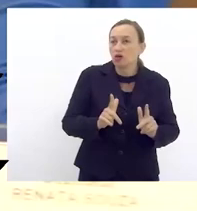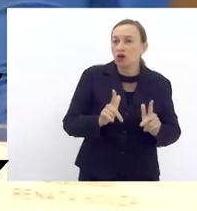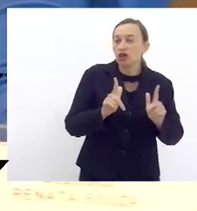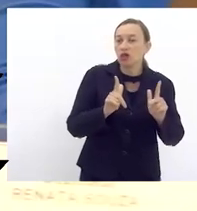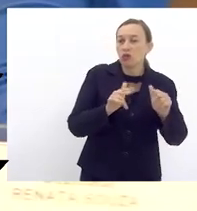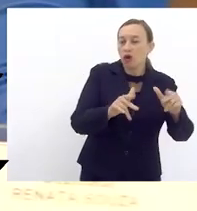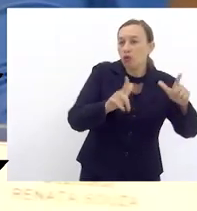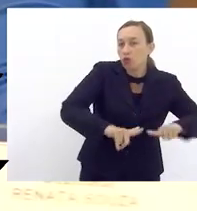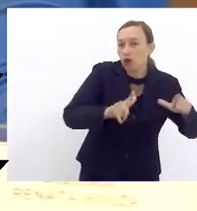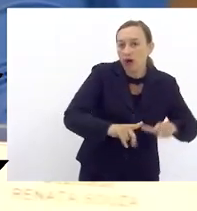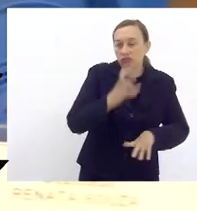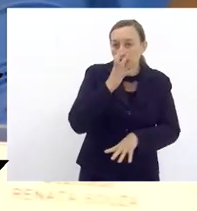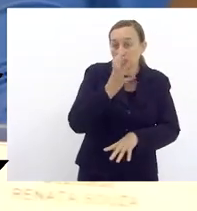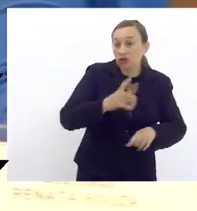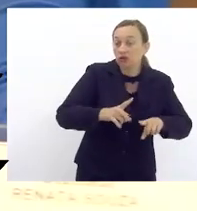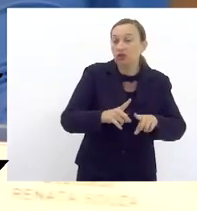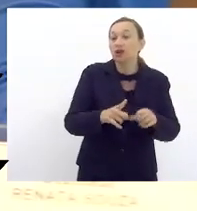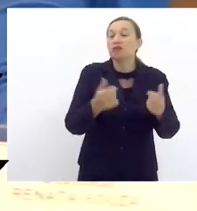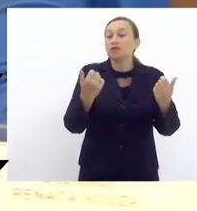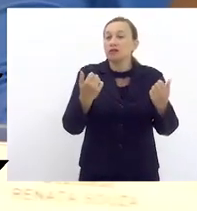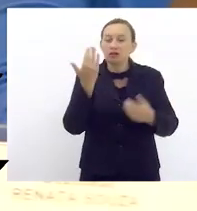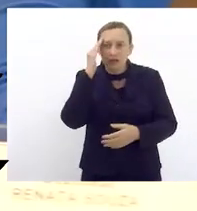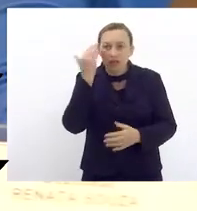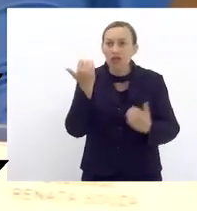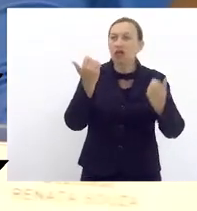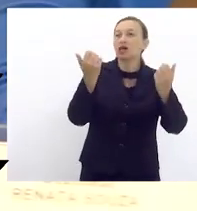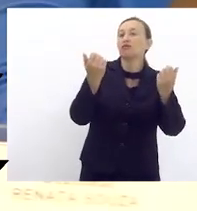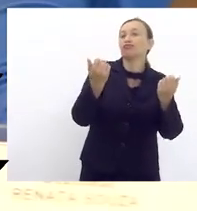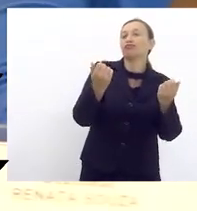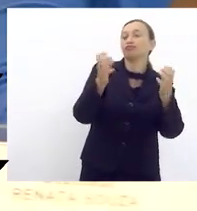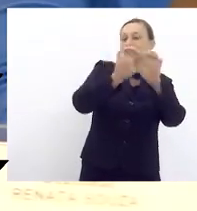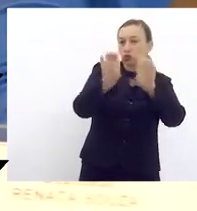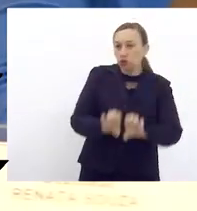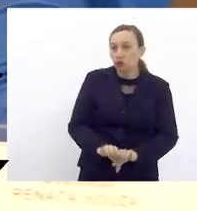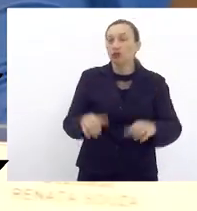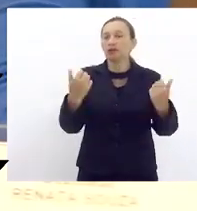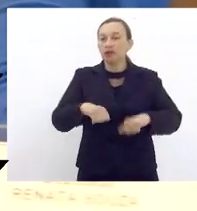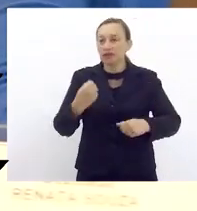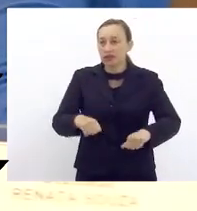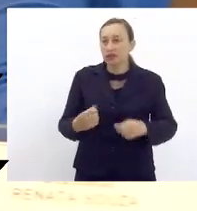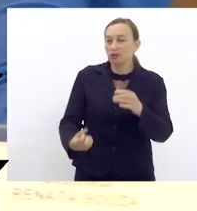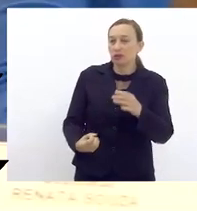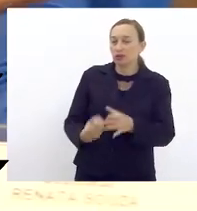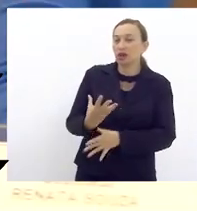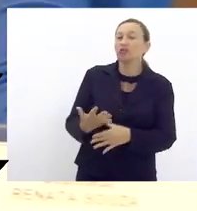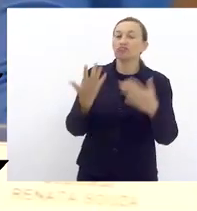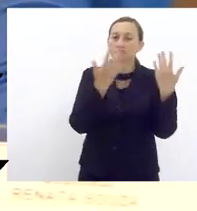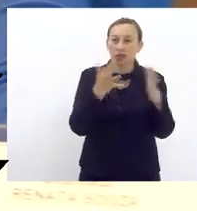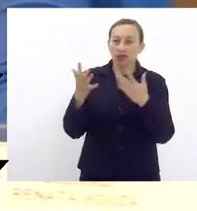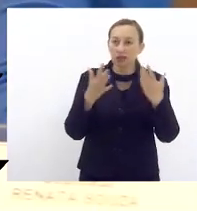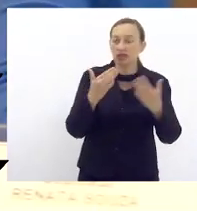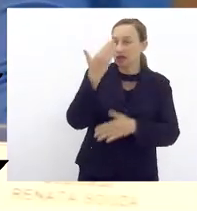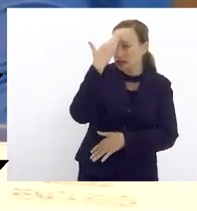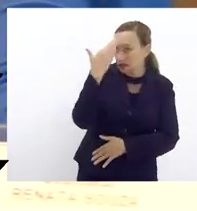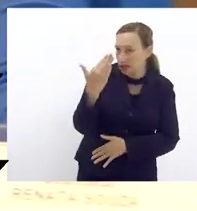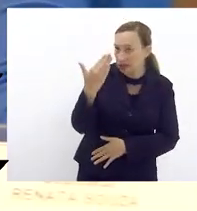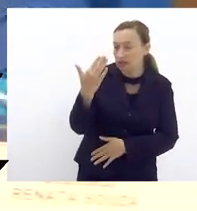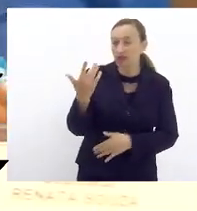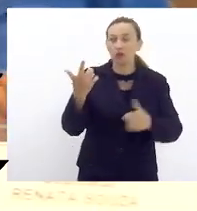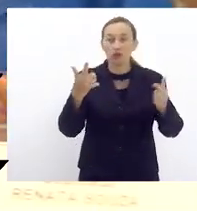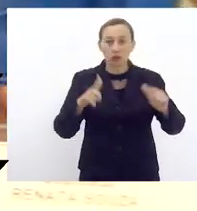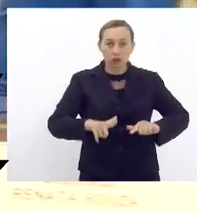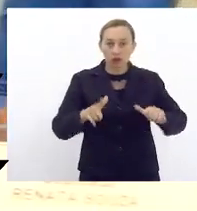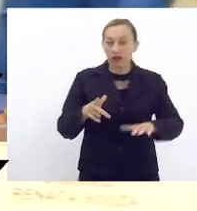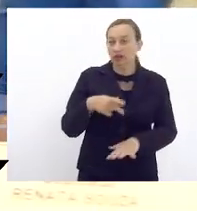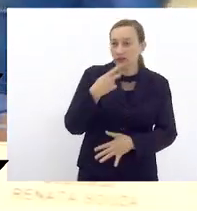denúncia então entender que estruturas é essas que precisamos construir e é isso saudar novamente agradecer aqui o espaço